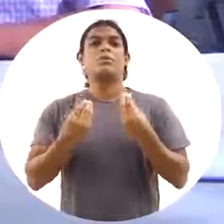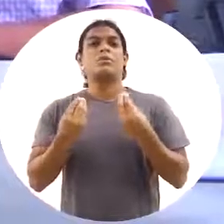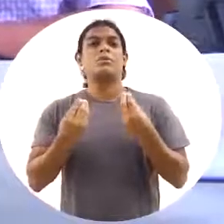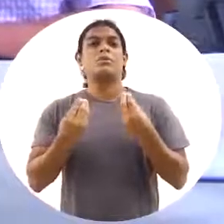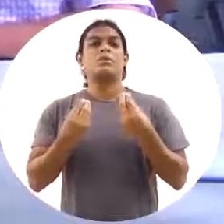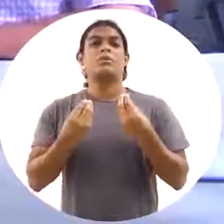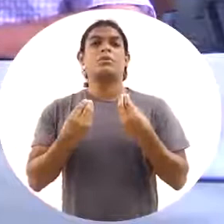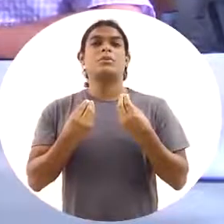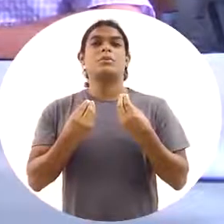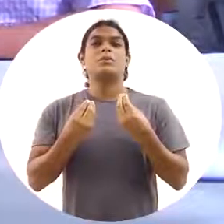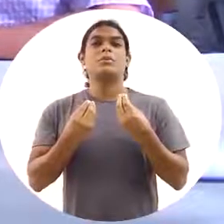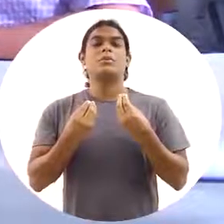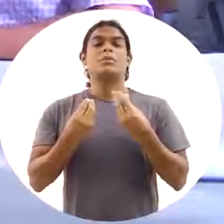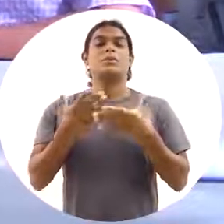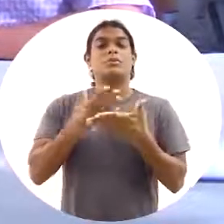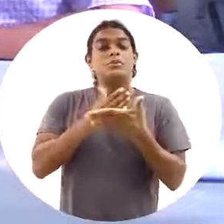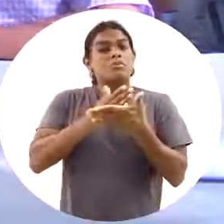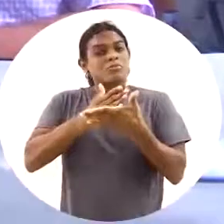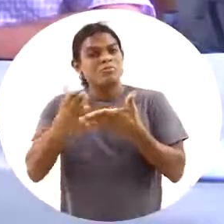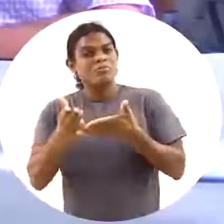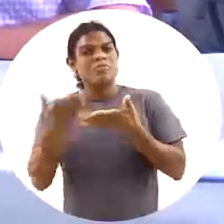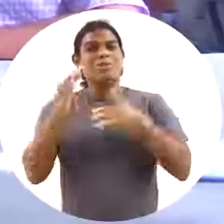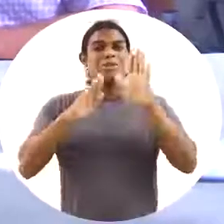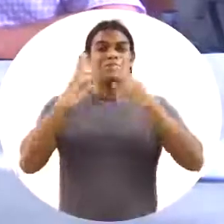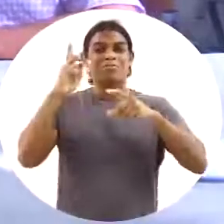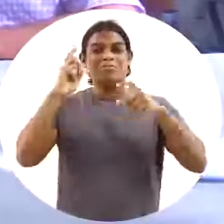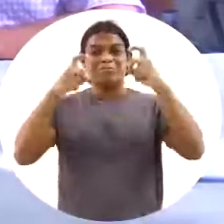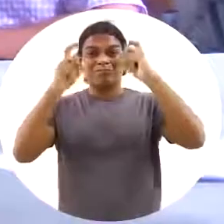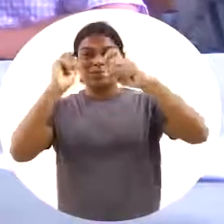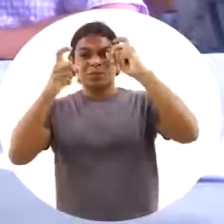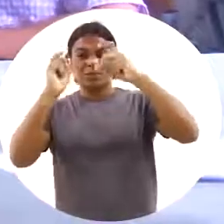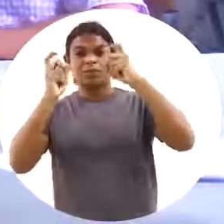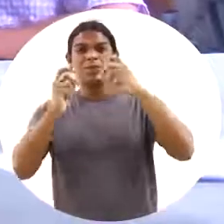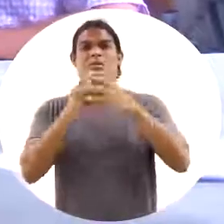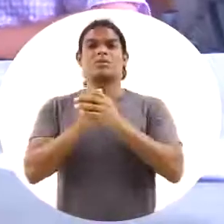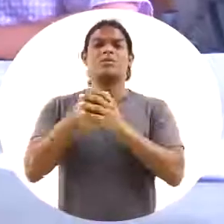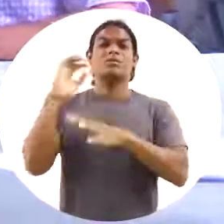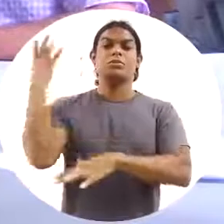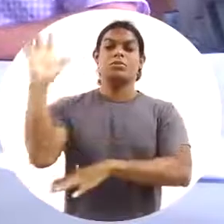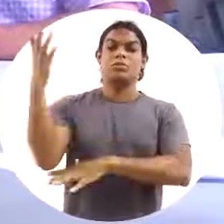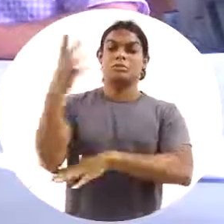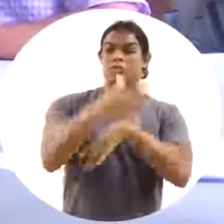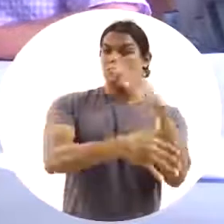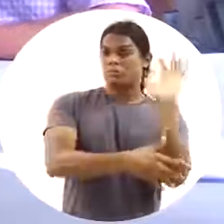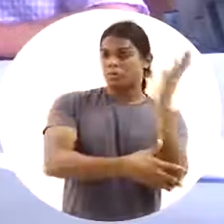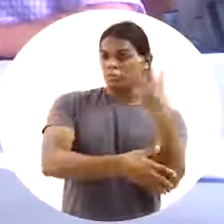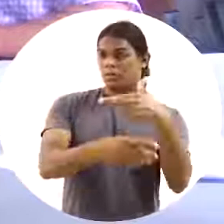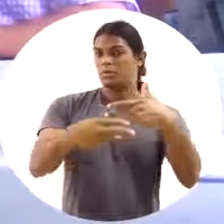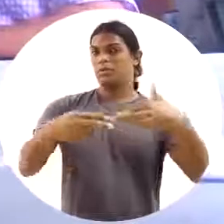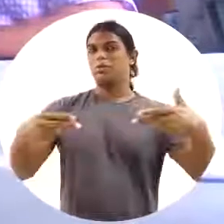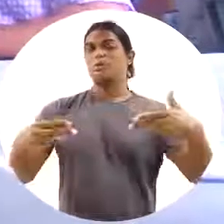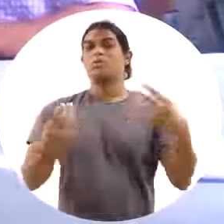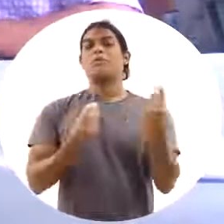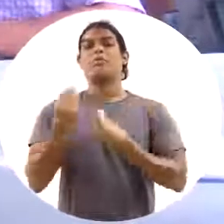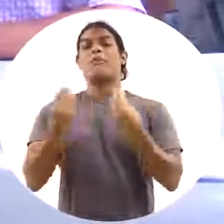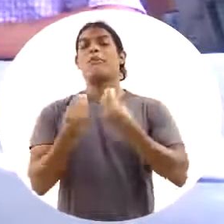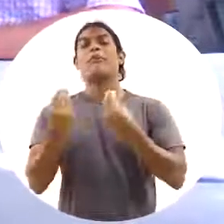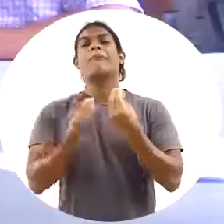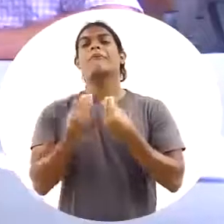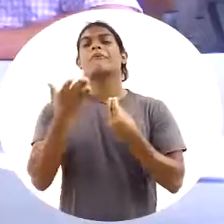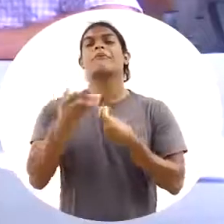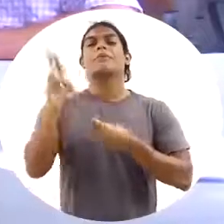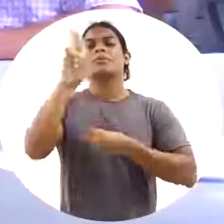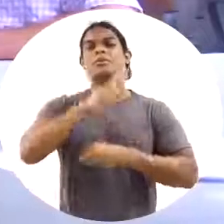é que começou a acontecer essa preocupação tua com o meio ambiente, né? Como é que tu